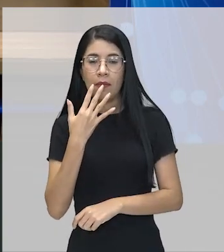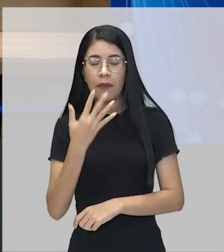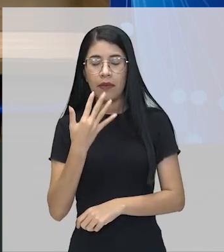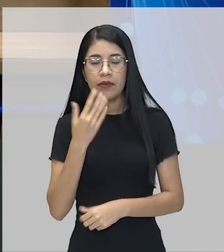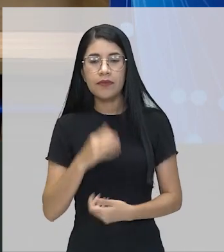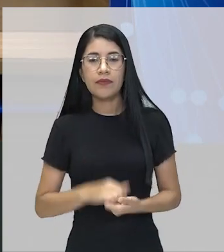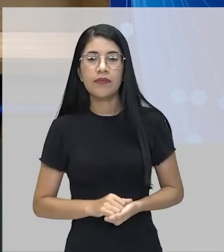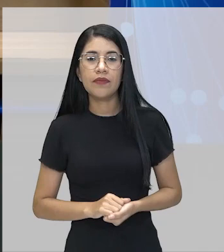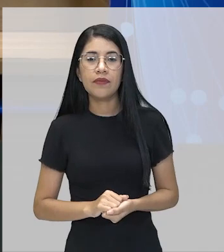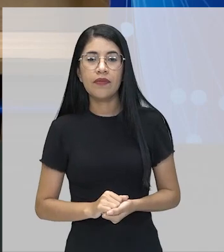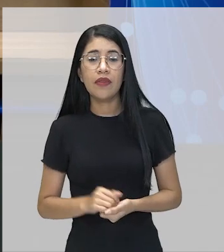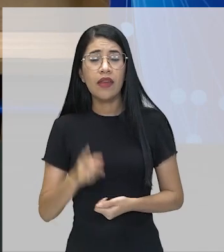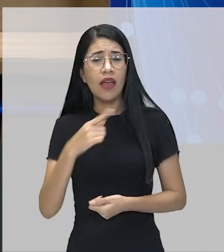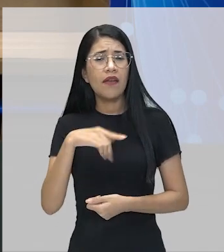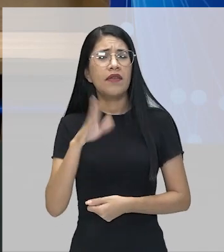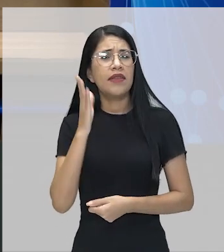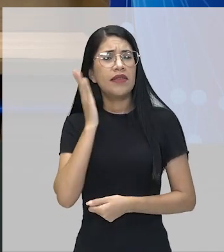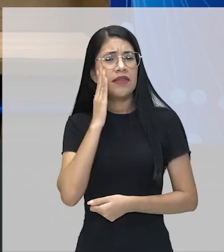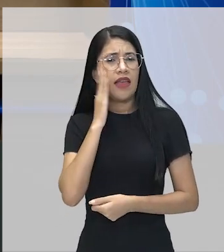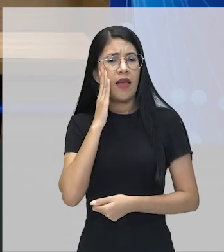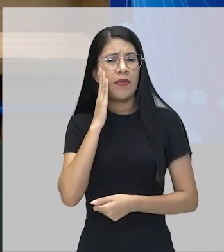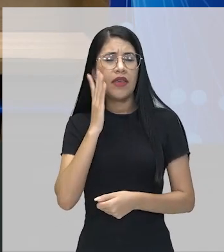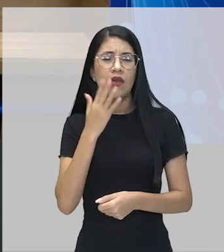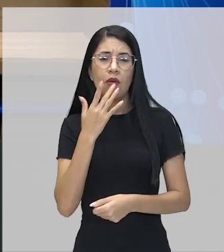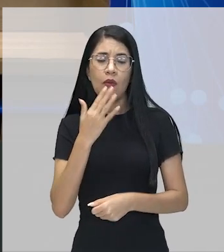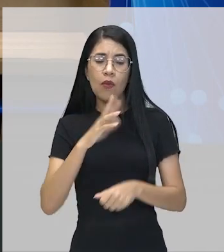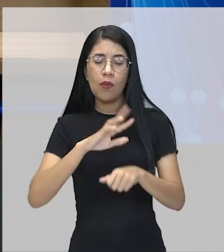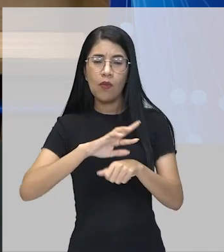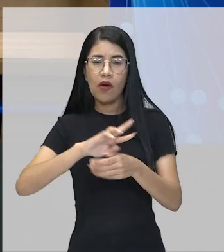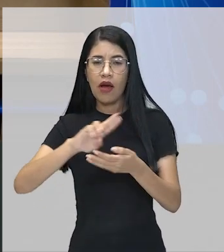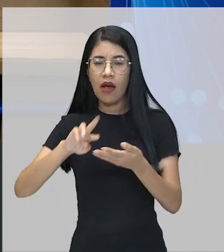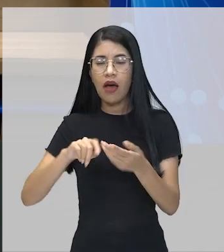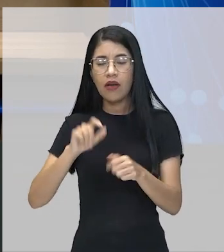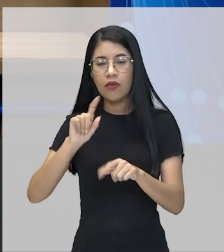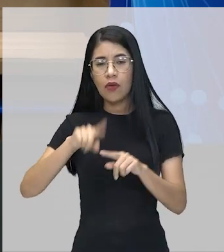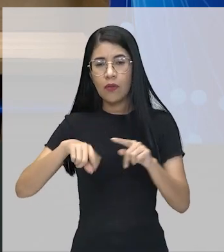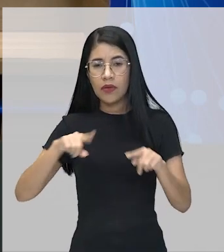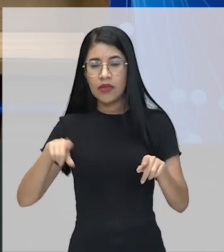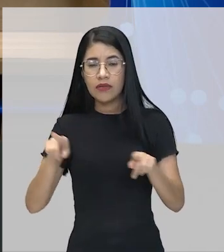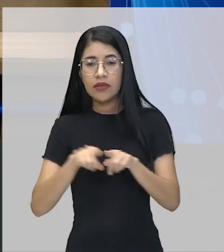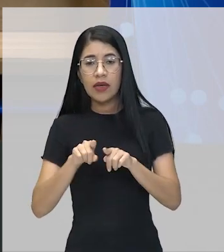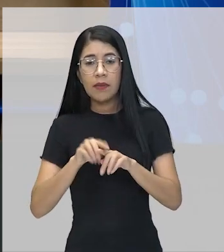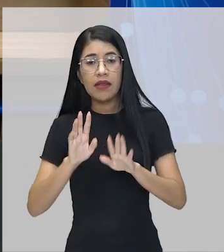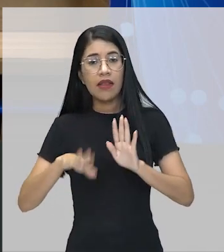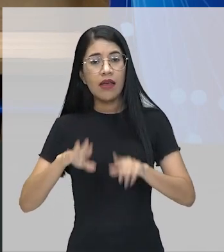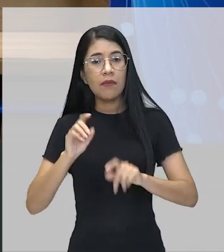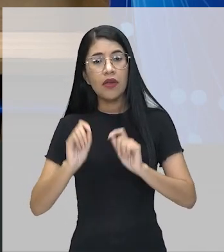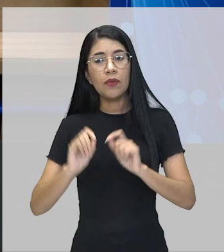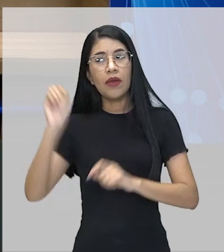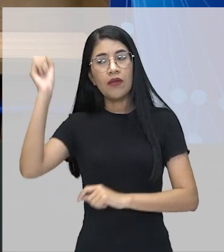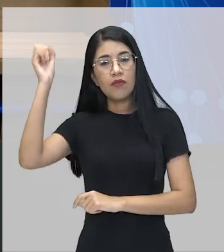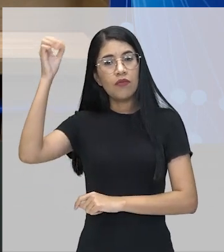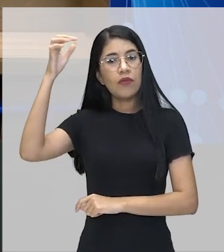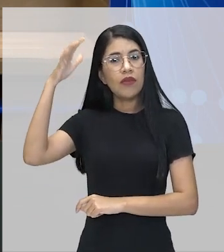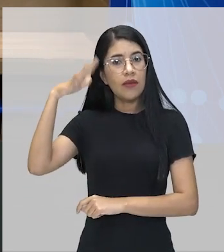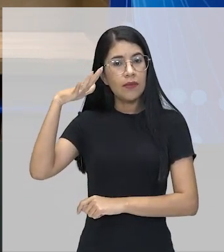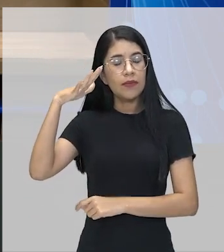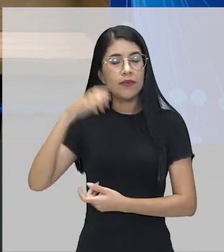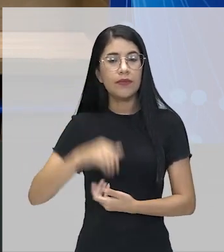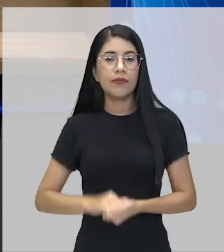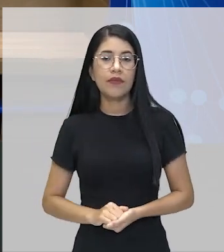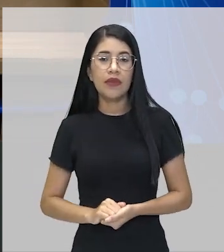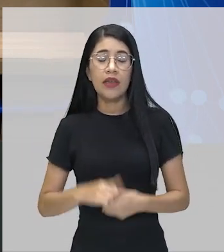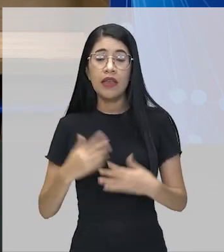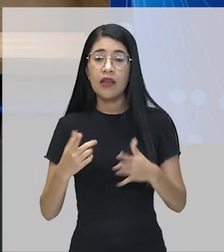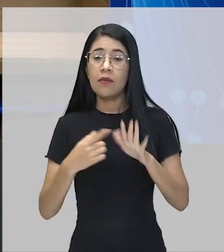Você sabia que as cores dos objetos dependem também da luz que chega até eles? Então, para